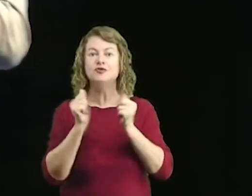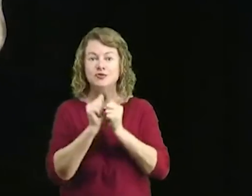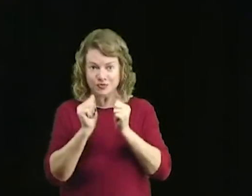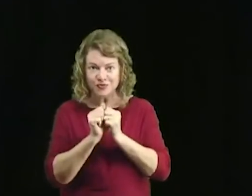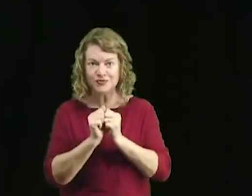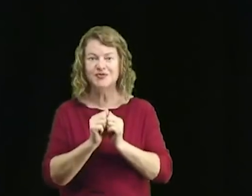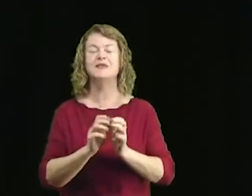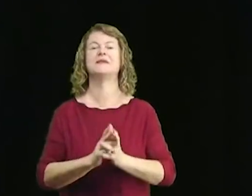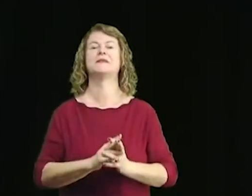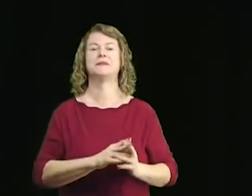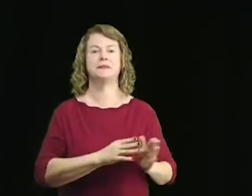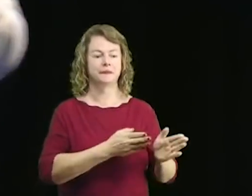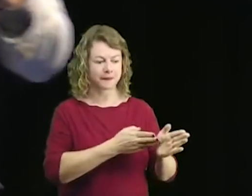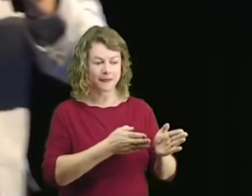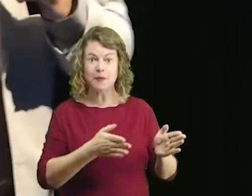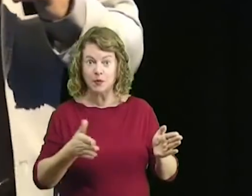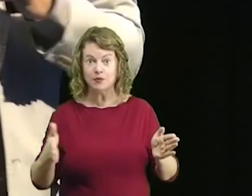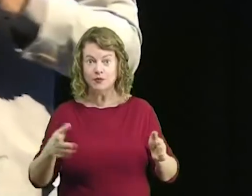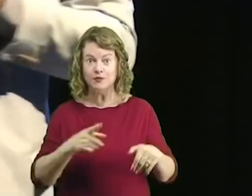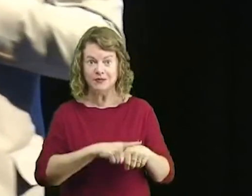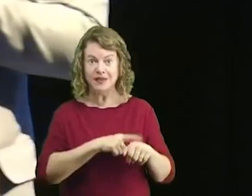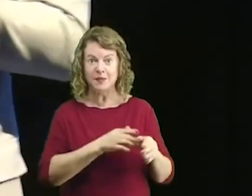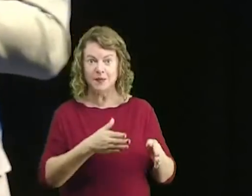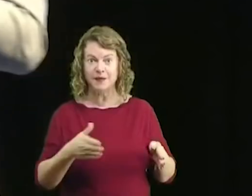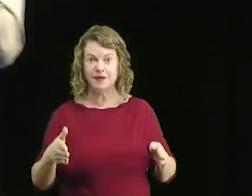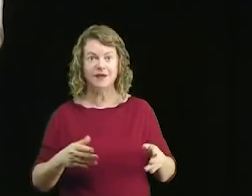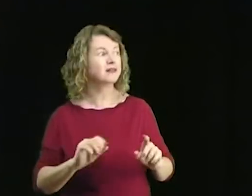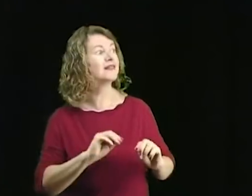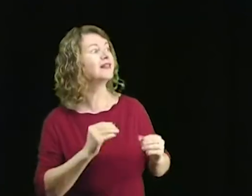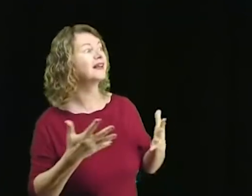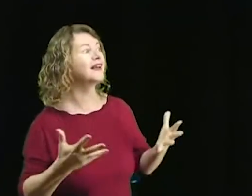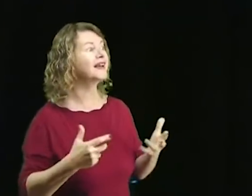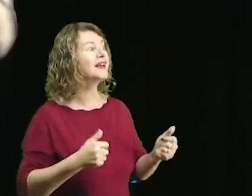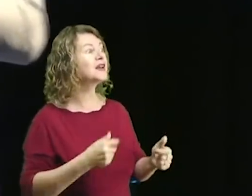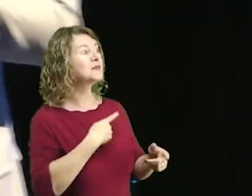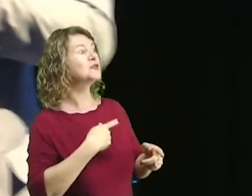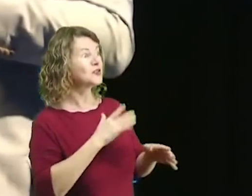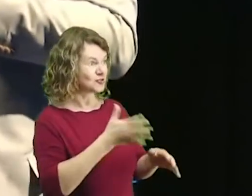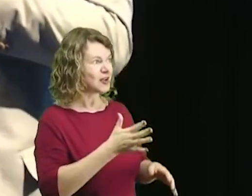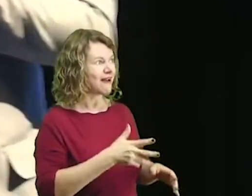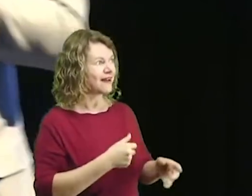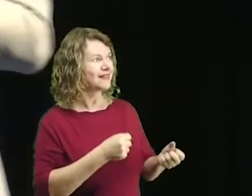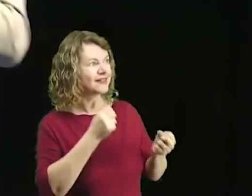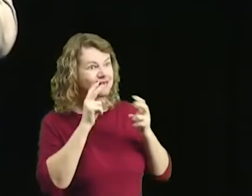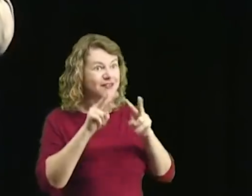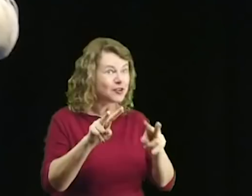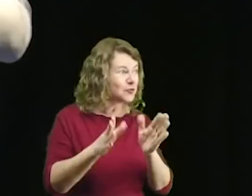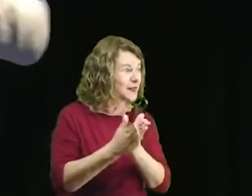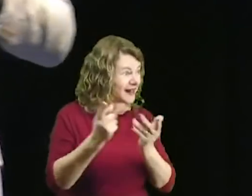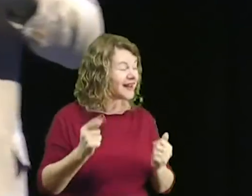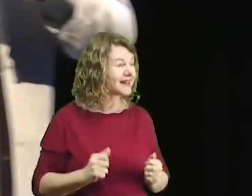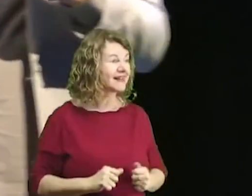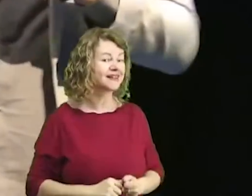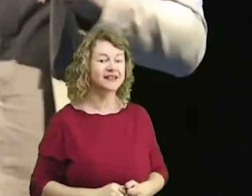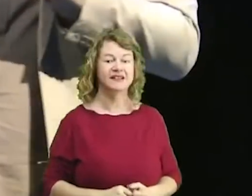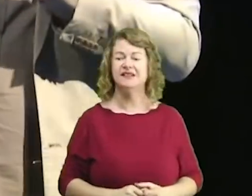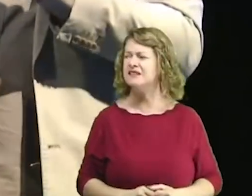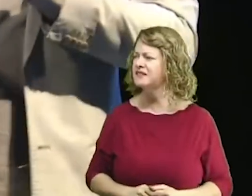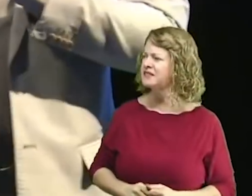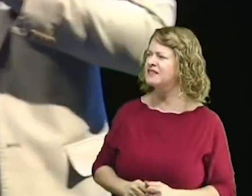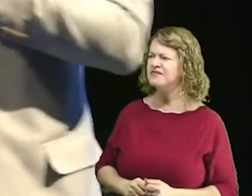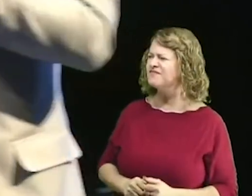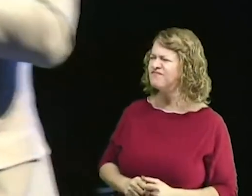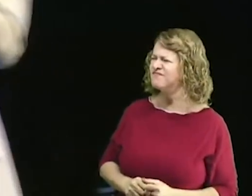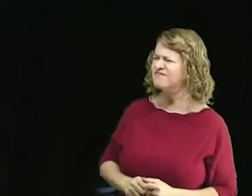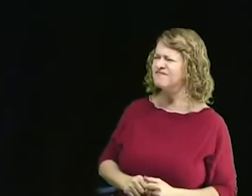um tempo jejuando, eu falei, ei, pastorzão, já está vendo a luz no final do túnel? Eu estou vendo, pastor, mas é um trem